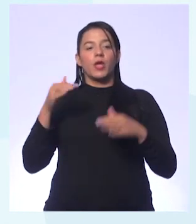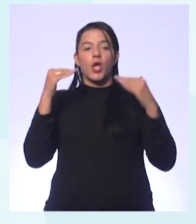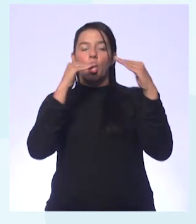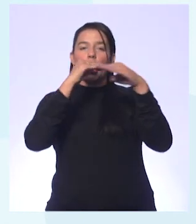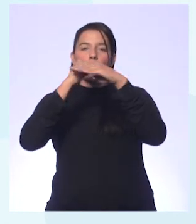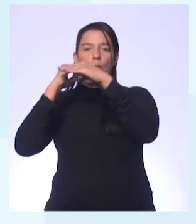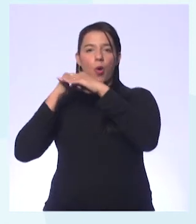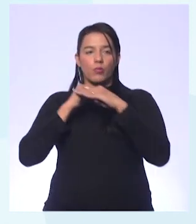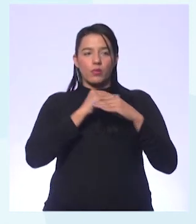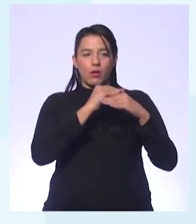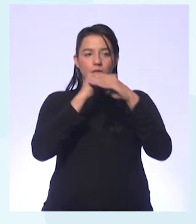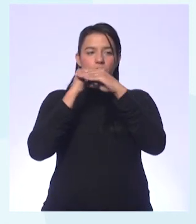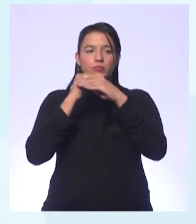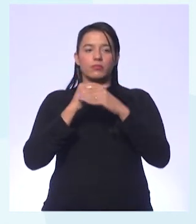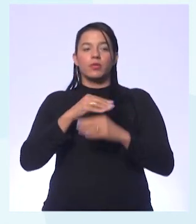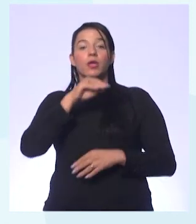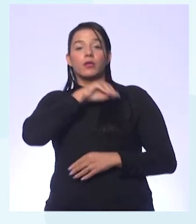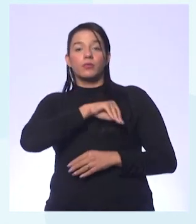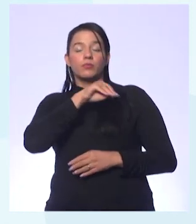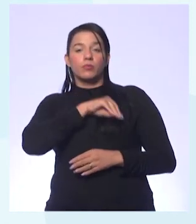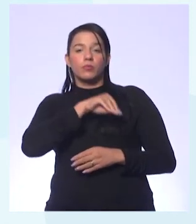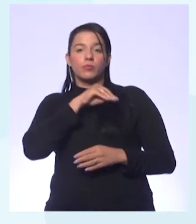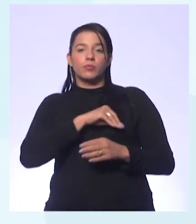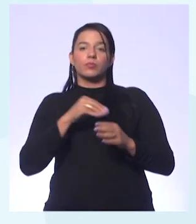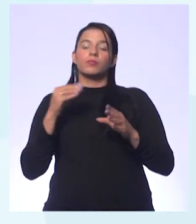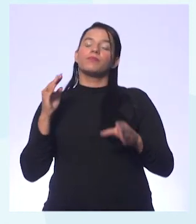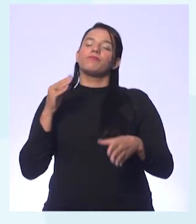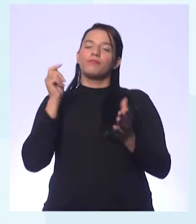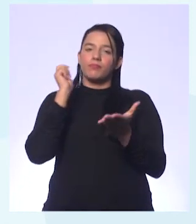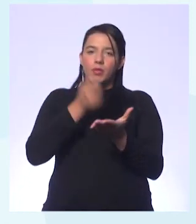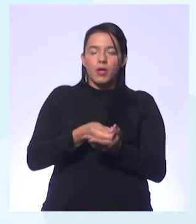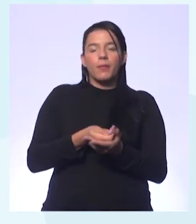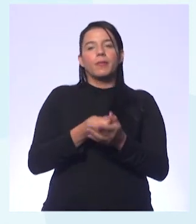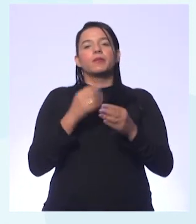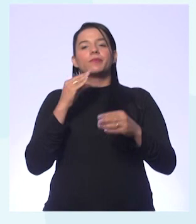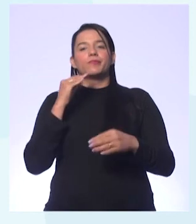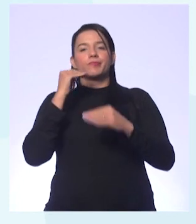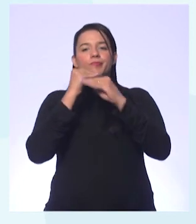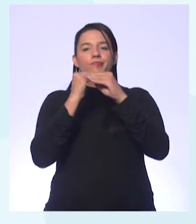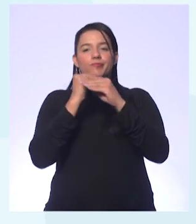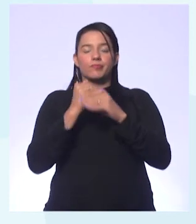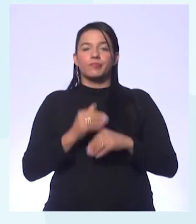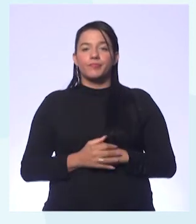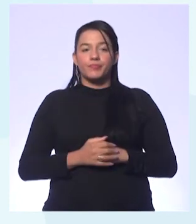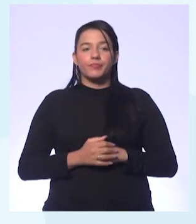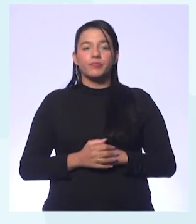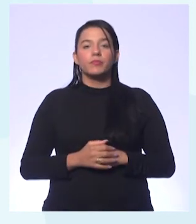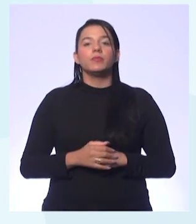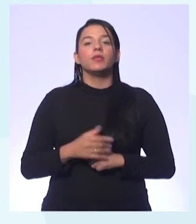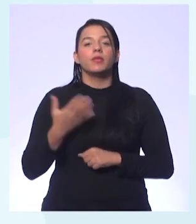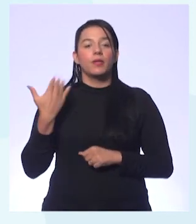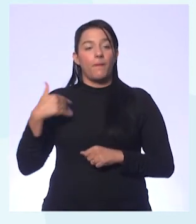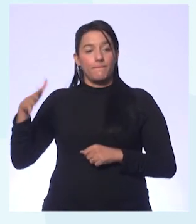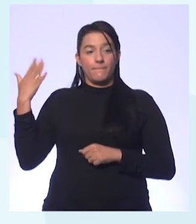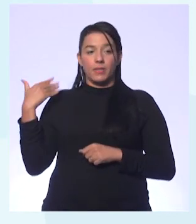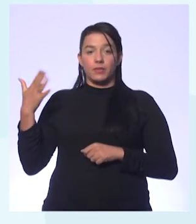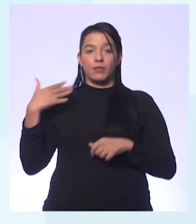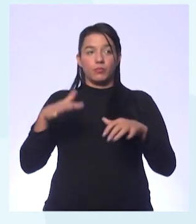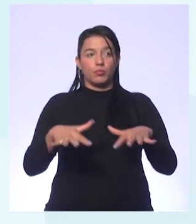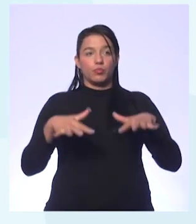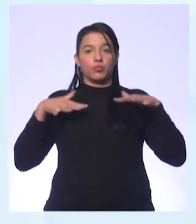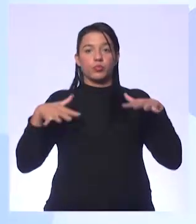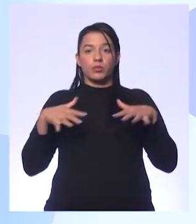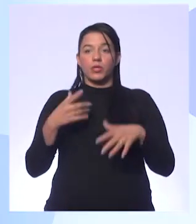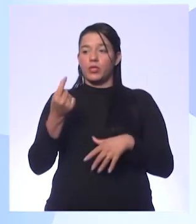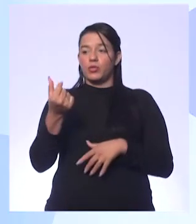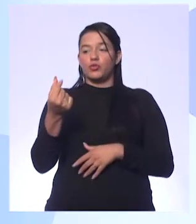no parlamento. Essa parte da remuneração no parlamento é assim, gente. Os parlamentares, eles eram burgueses. Eles não precisavam